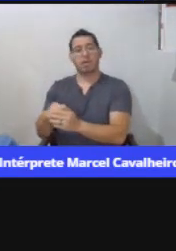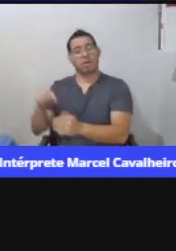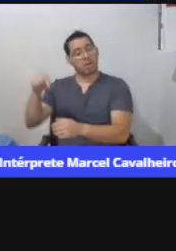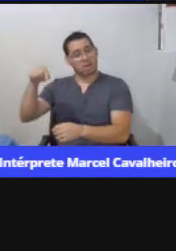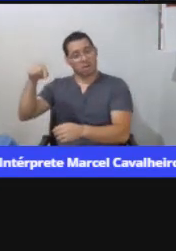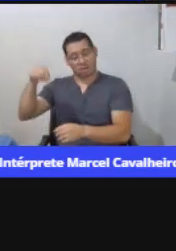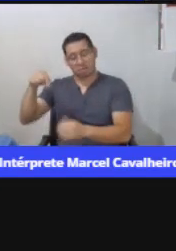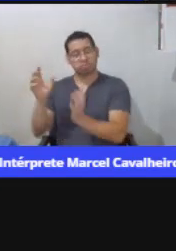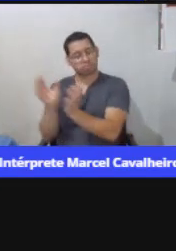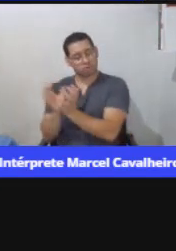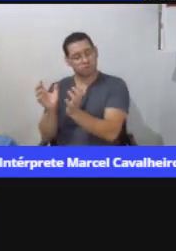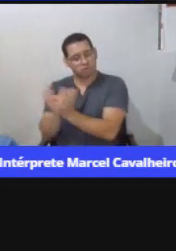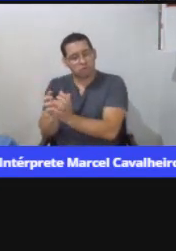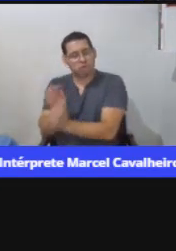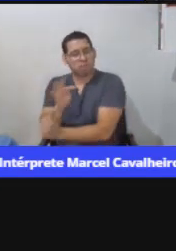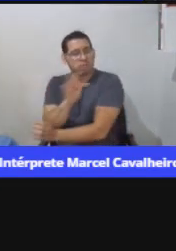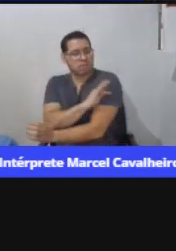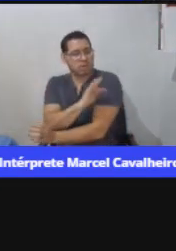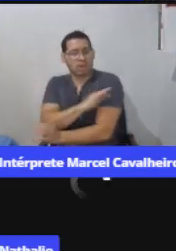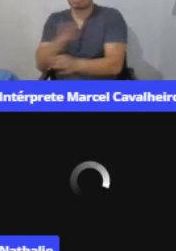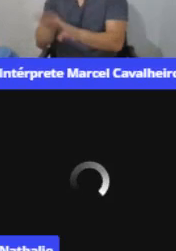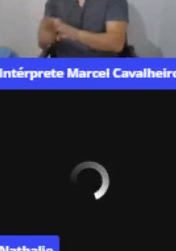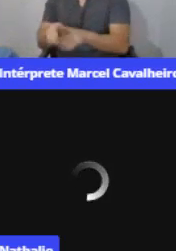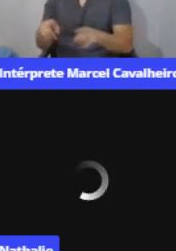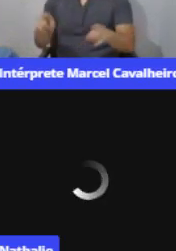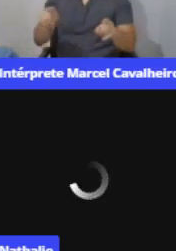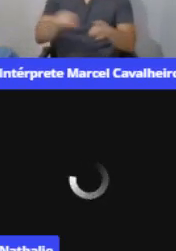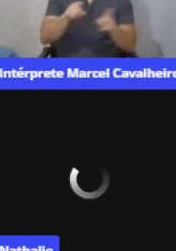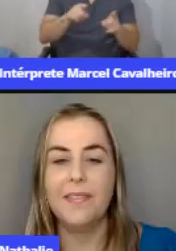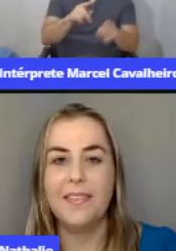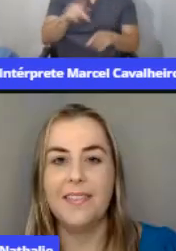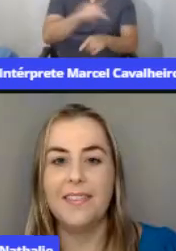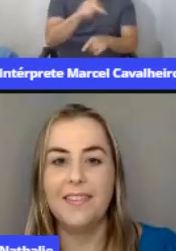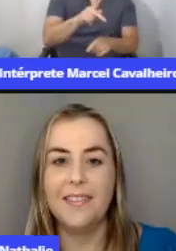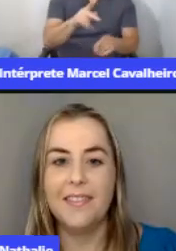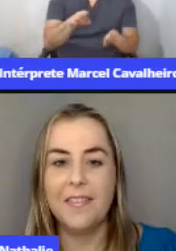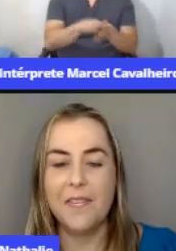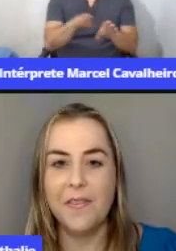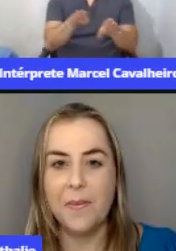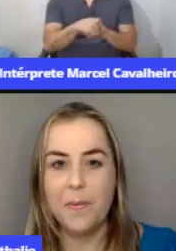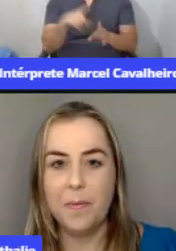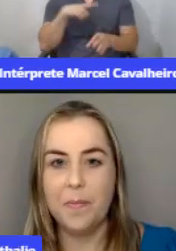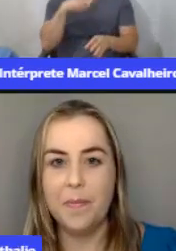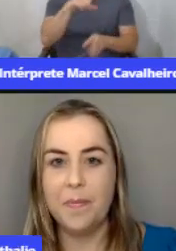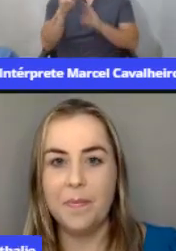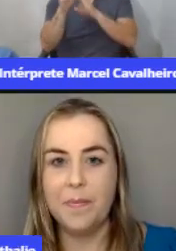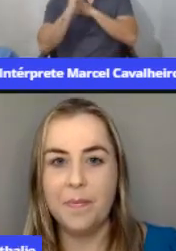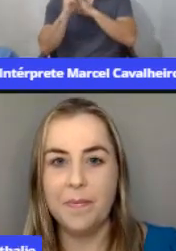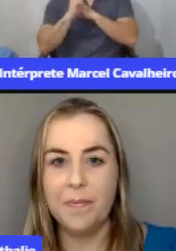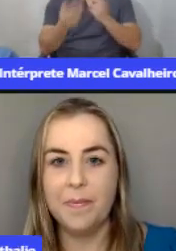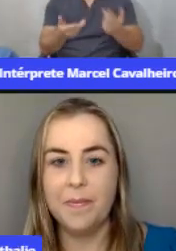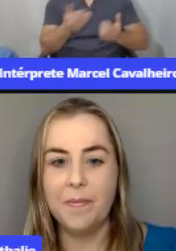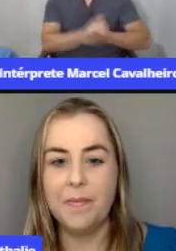professores, gestores das escolas também. Então, a gente precisa deixar isso muito bem claro, né?